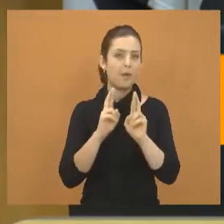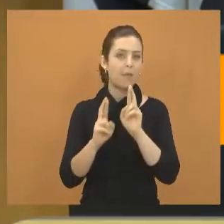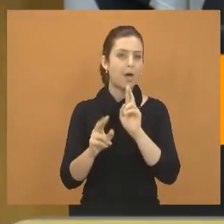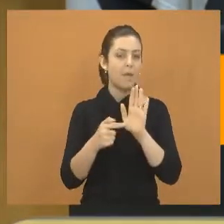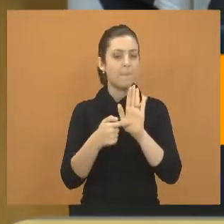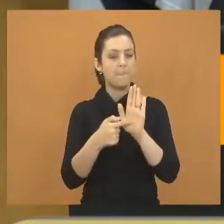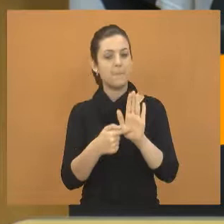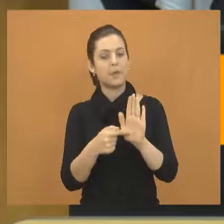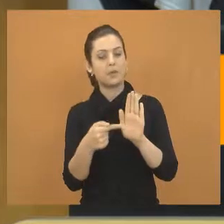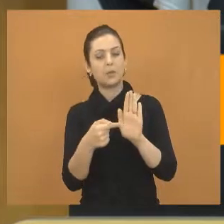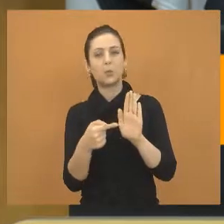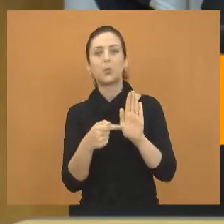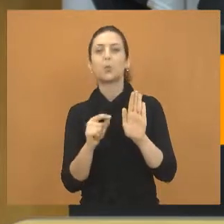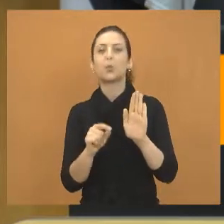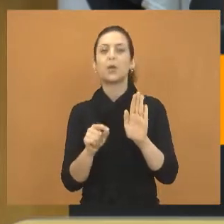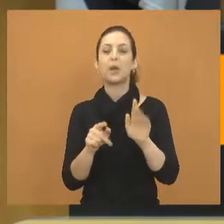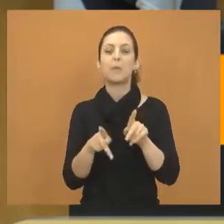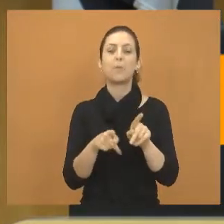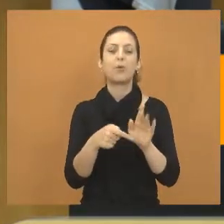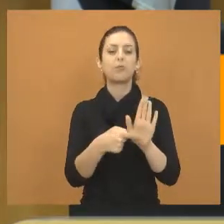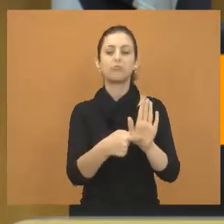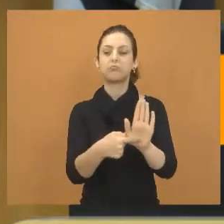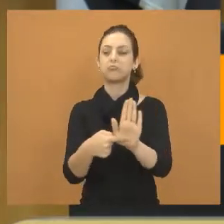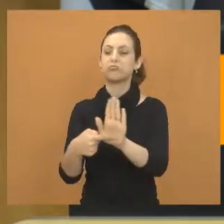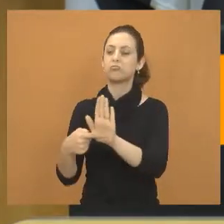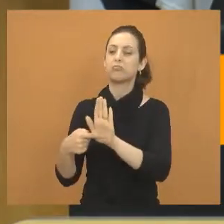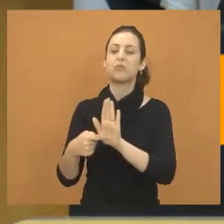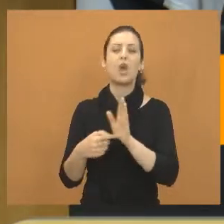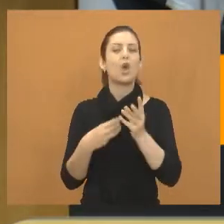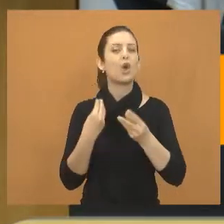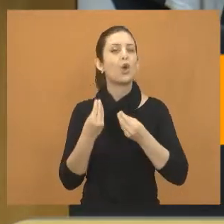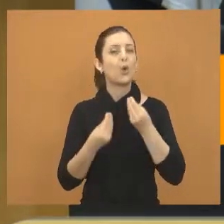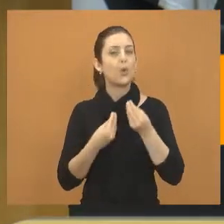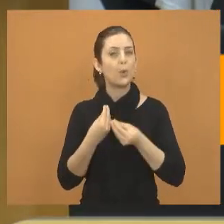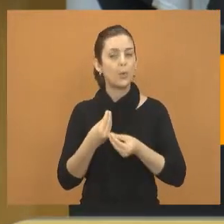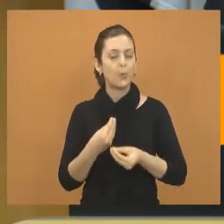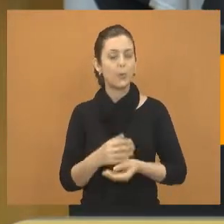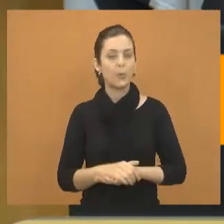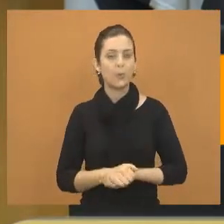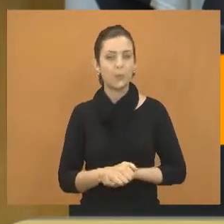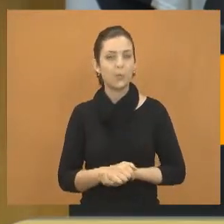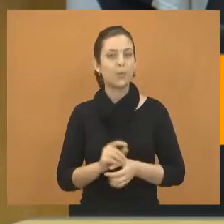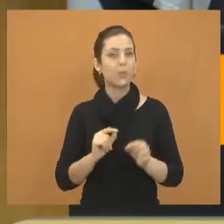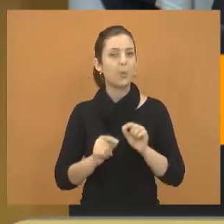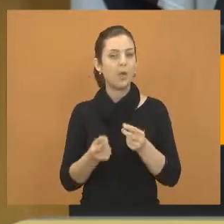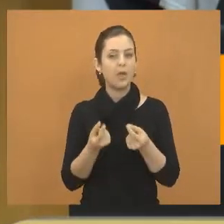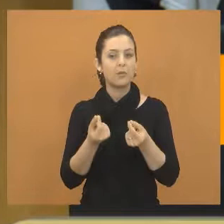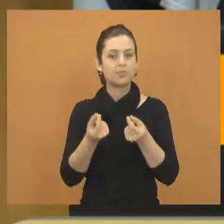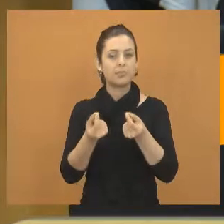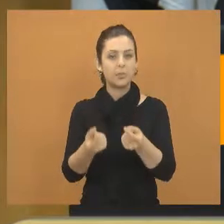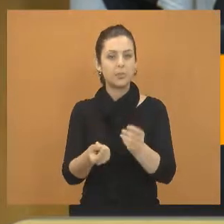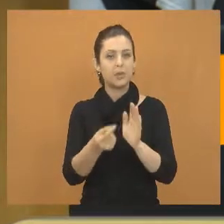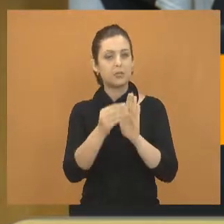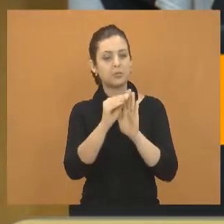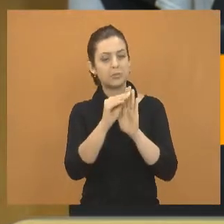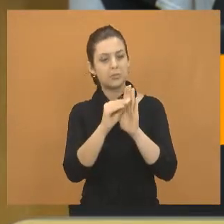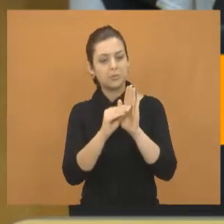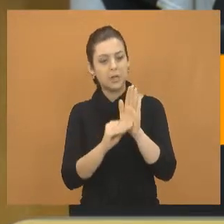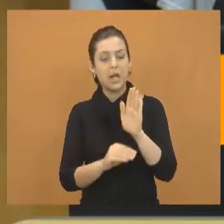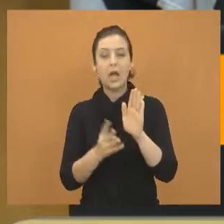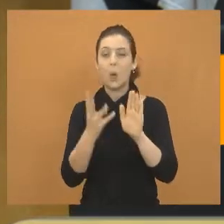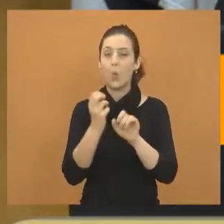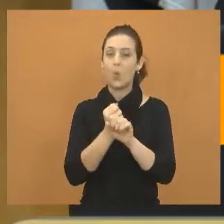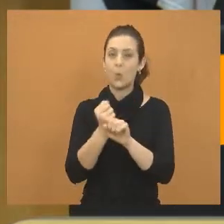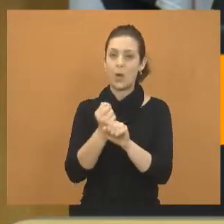enfim, mostrar para a população como que funciona a questão do orçamento do município nesses 4 anos.